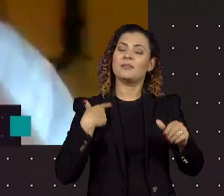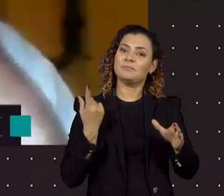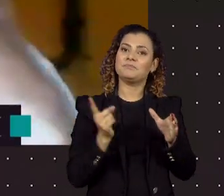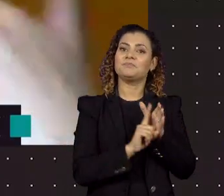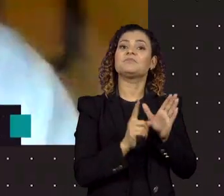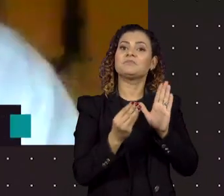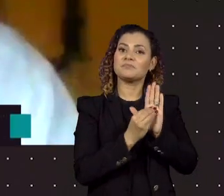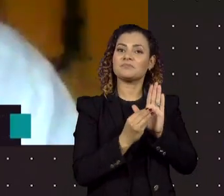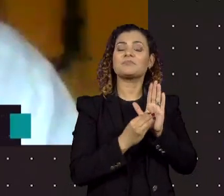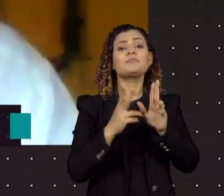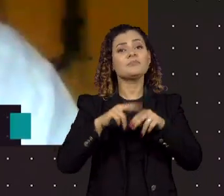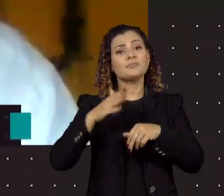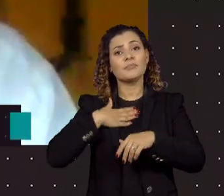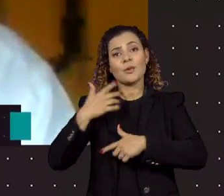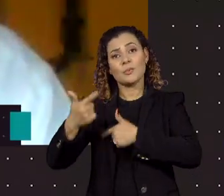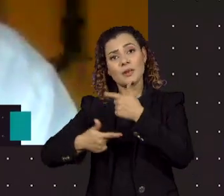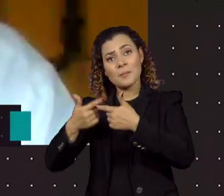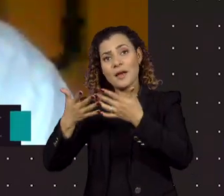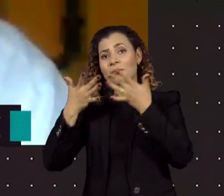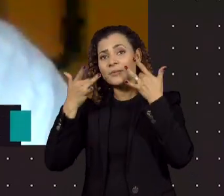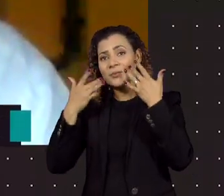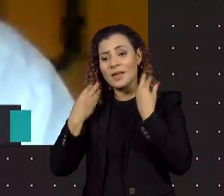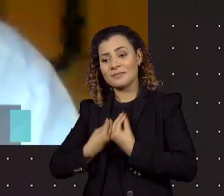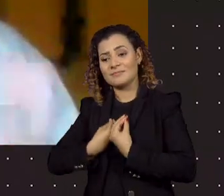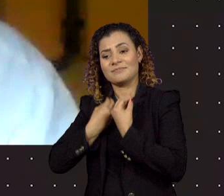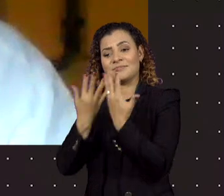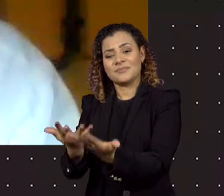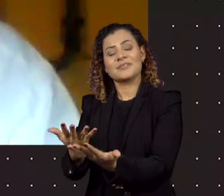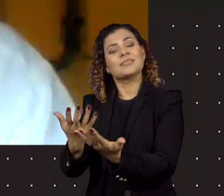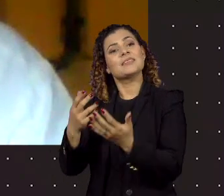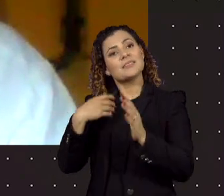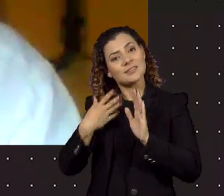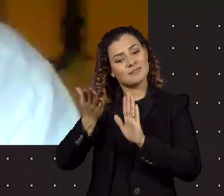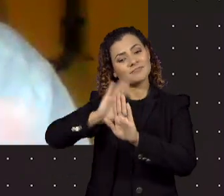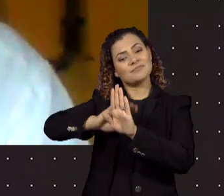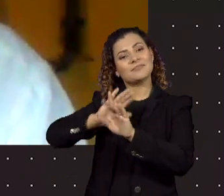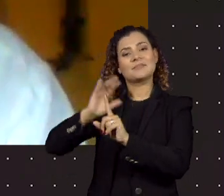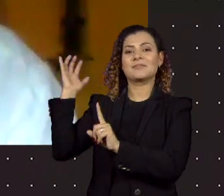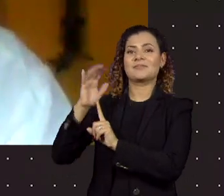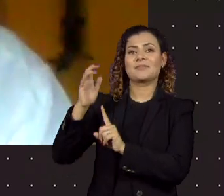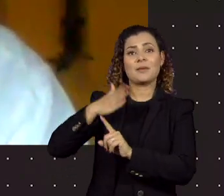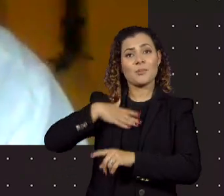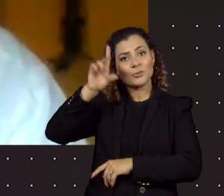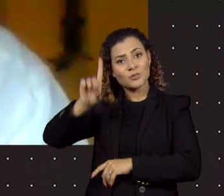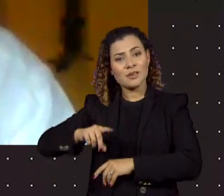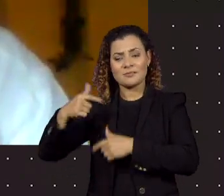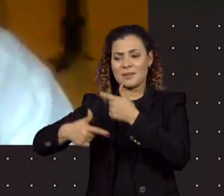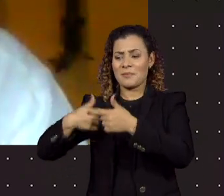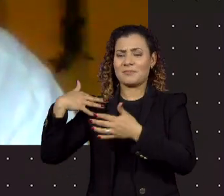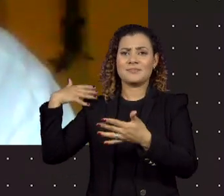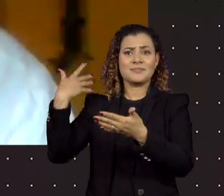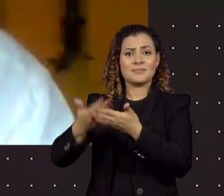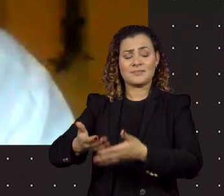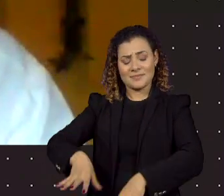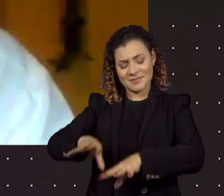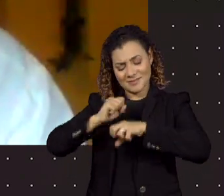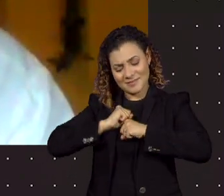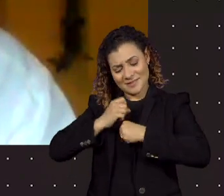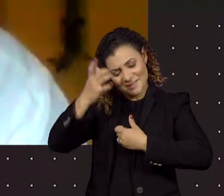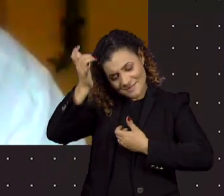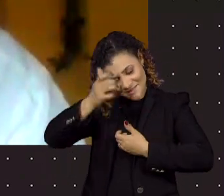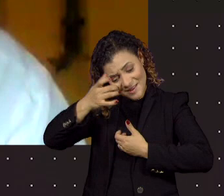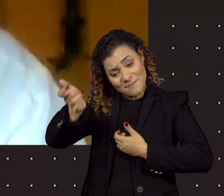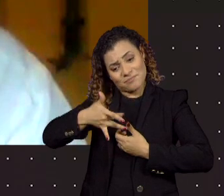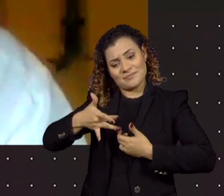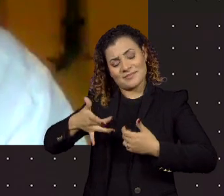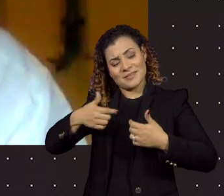na minha dramaturgia, se traduz nos espetáculos que eu dirijo. Eu carrego em mim como artista para a